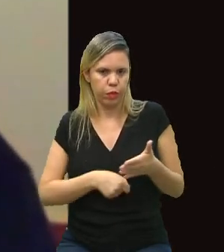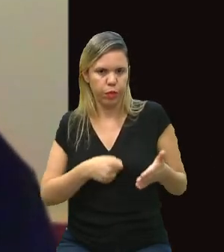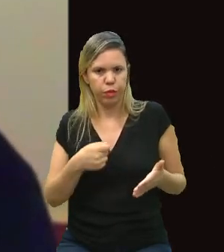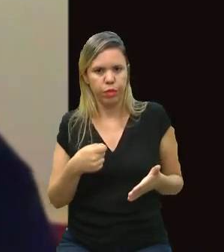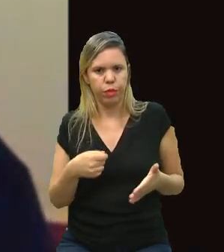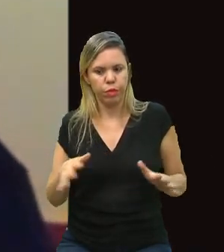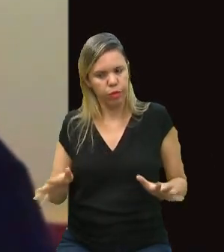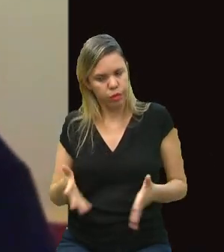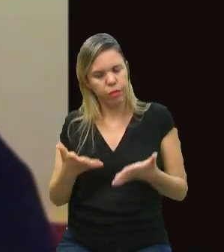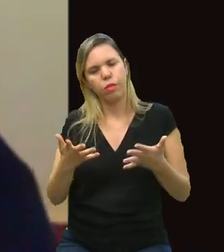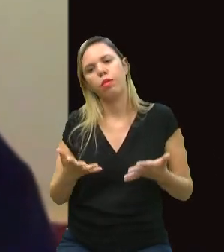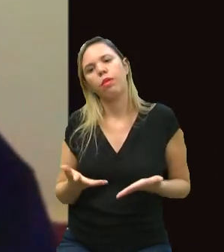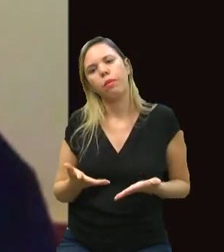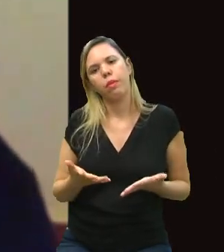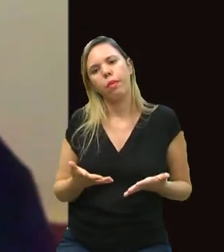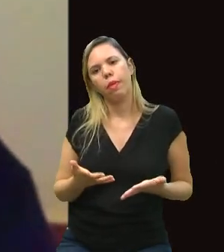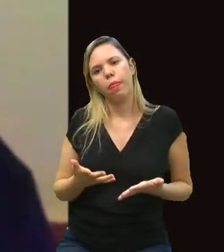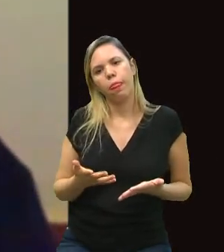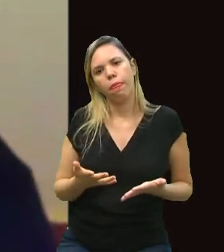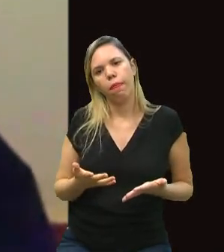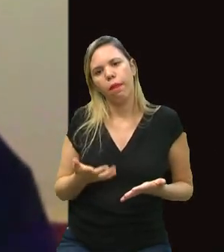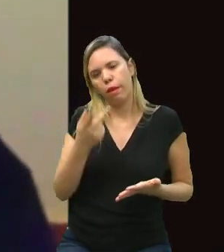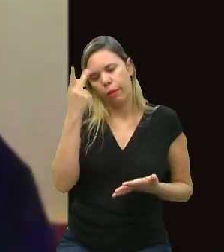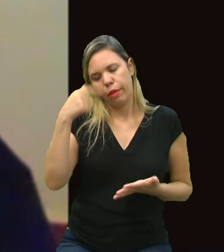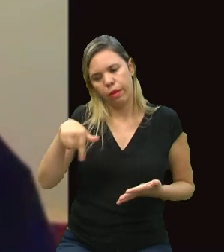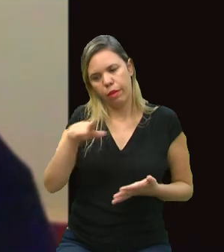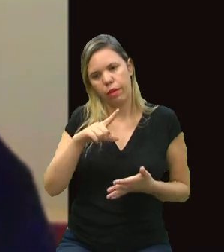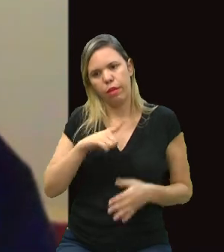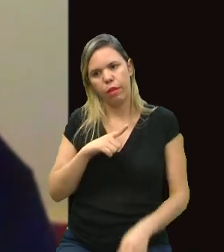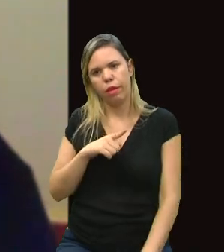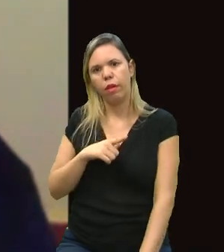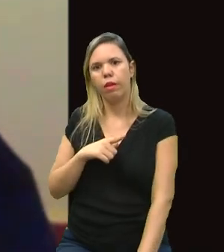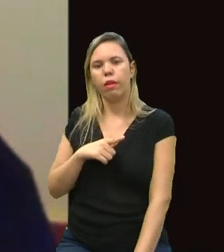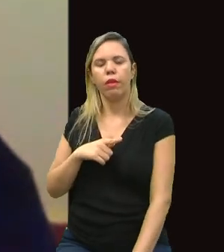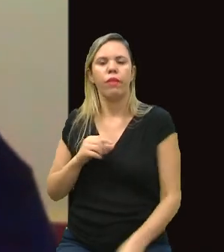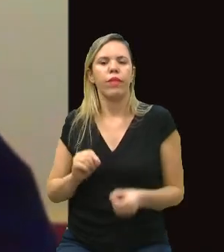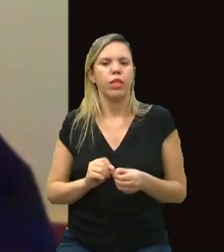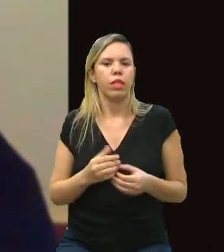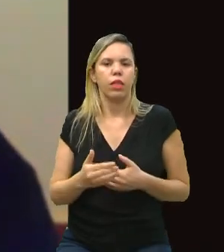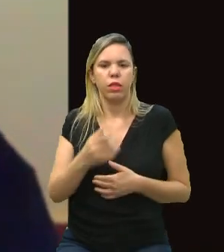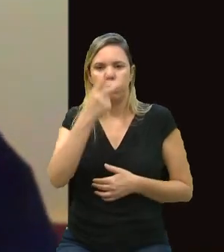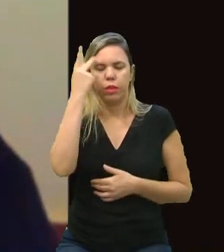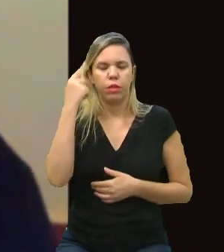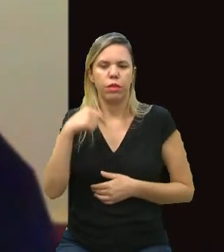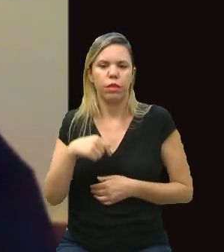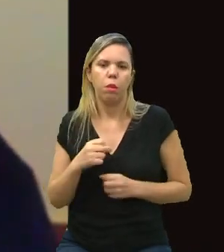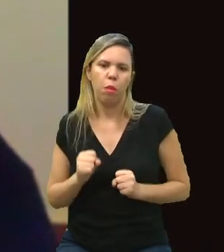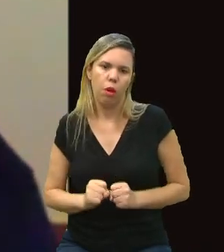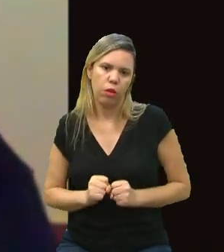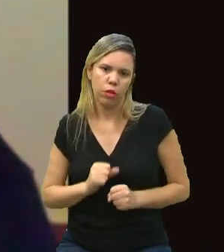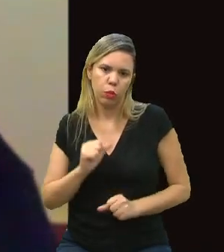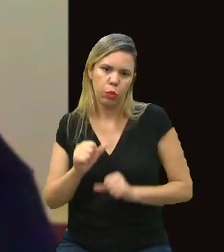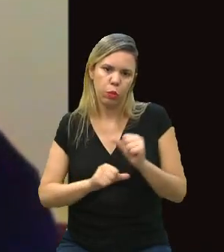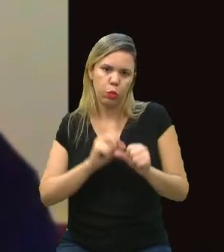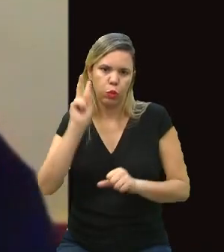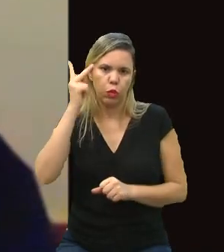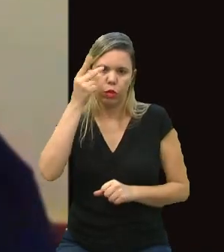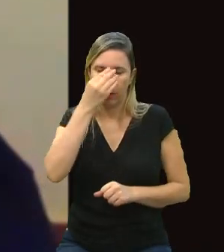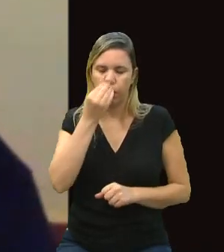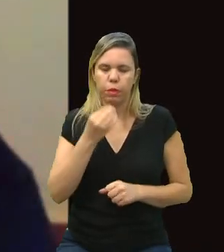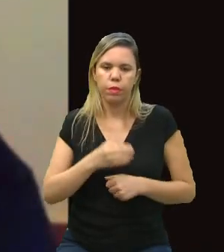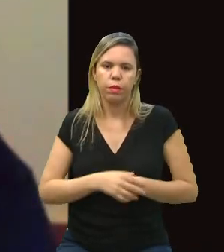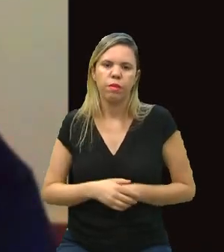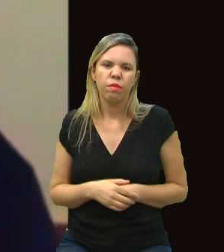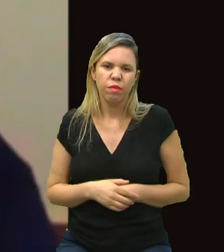o gatilho que vai fazer com que as pessoas possam mudar a maneira de produzir, a maneira de conviver com o meio